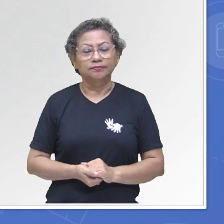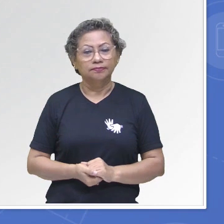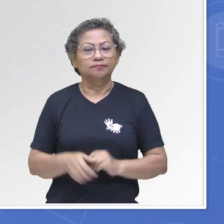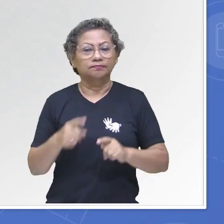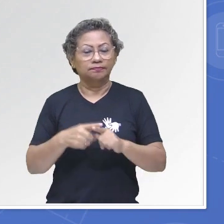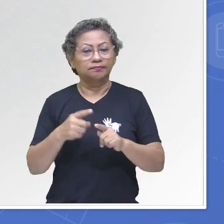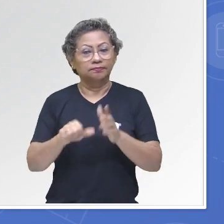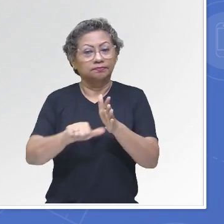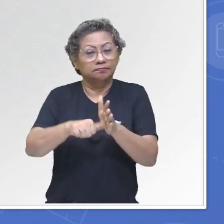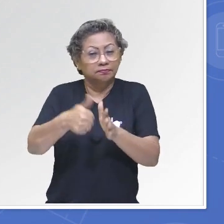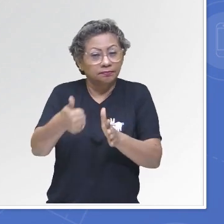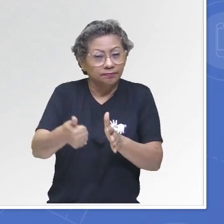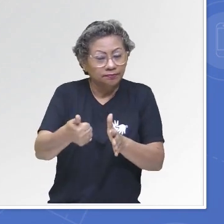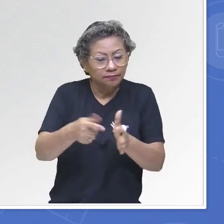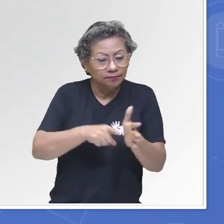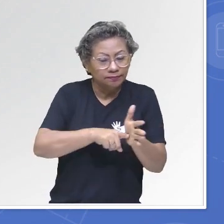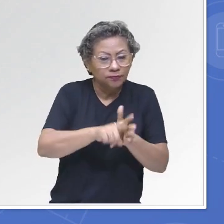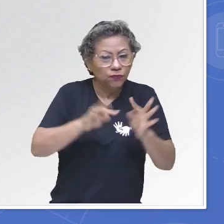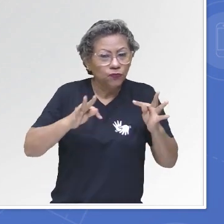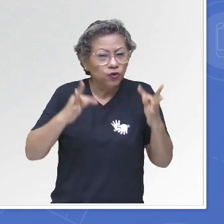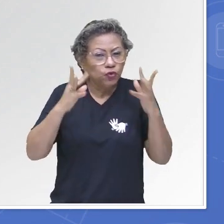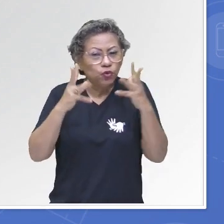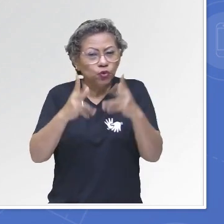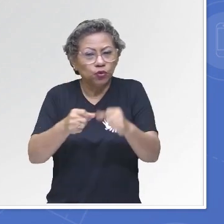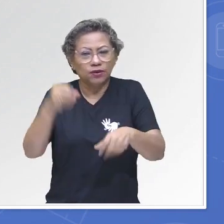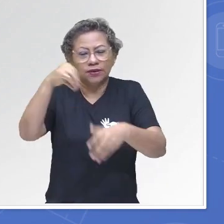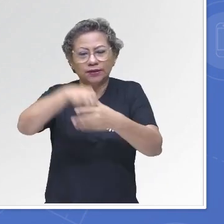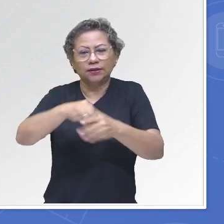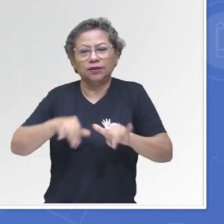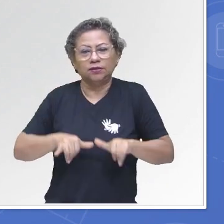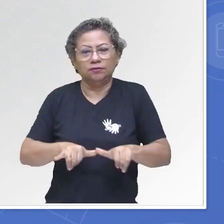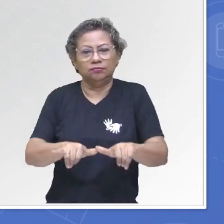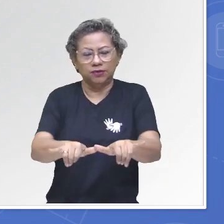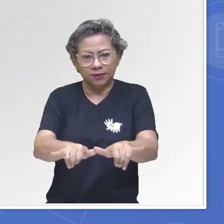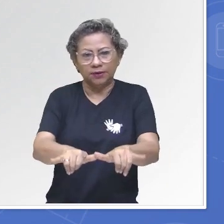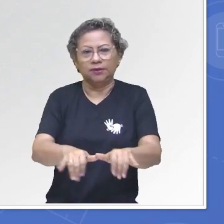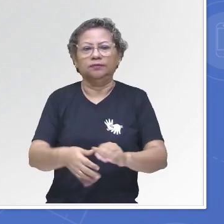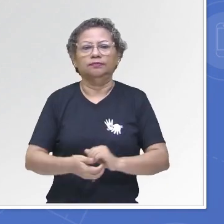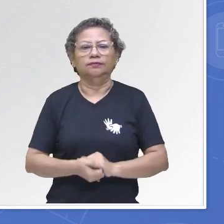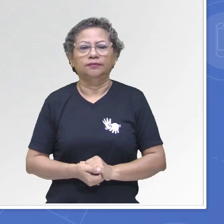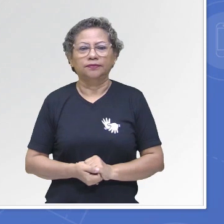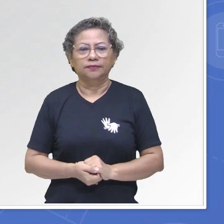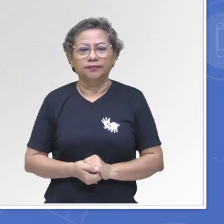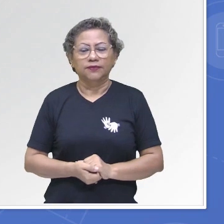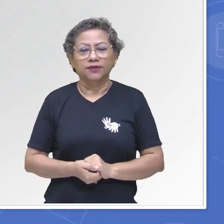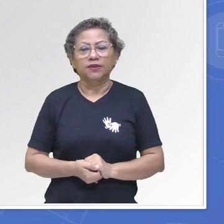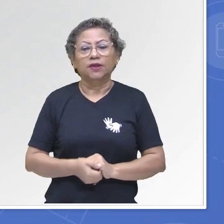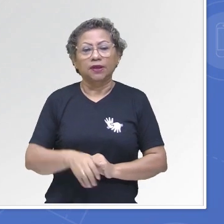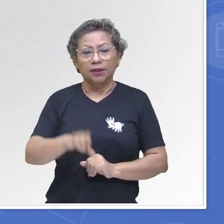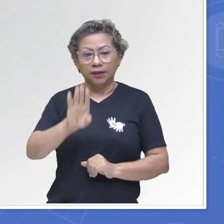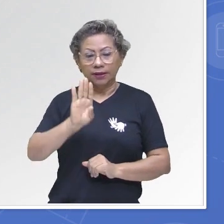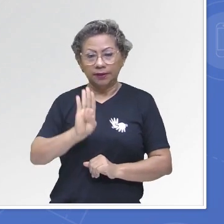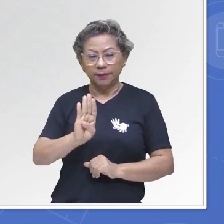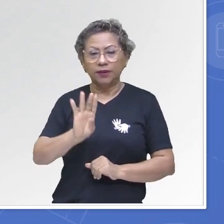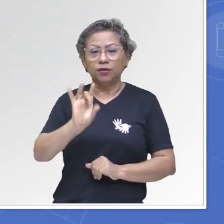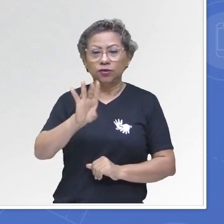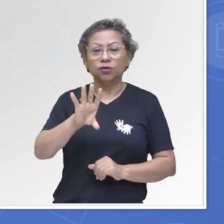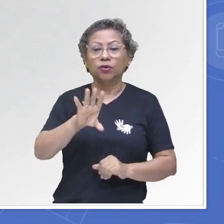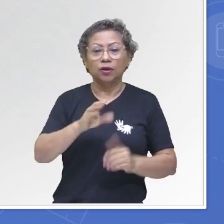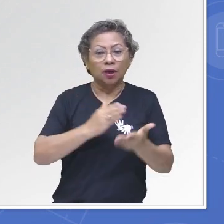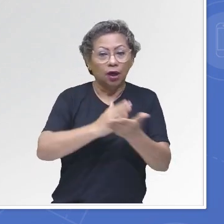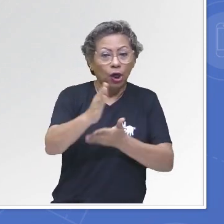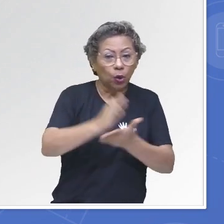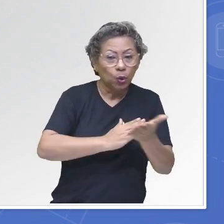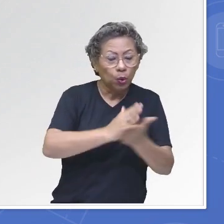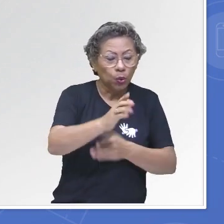de laticínio, né? Queijo, manteiga. E no caso, a amostra vai ser somente os produtos que vão ser